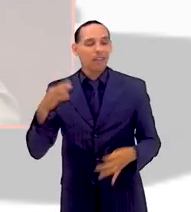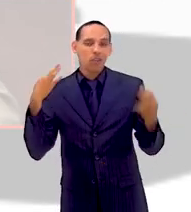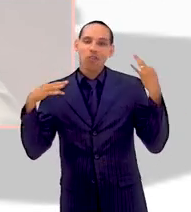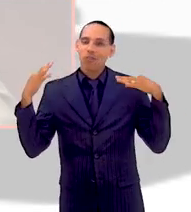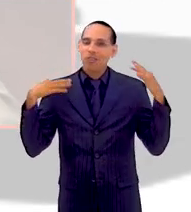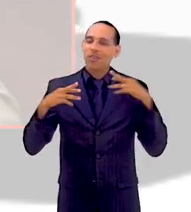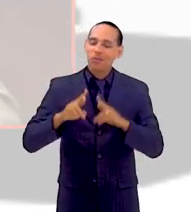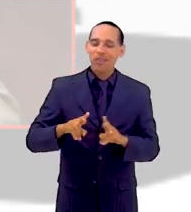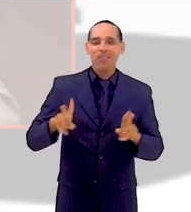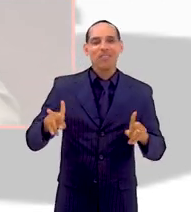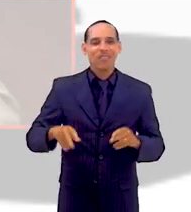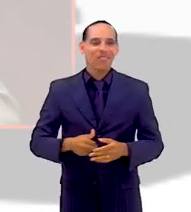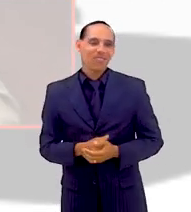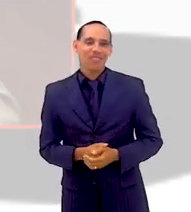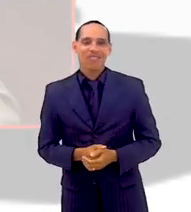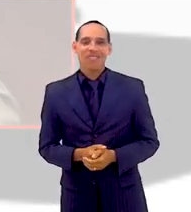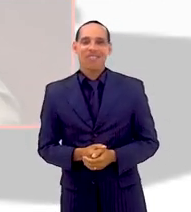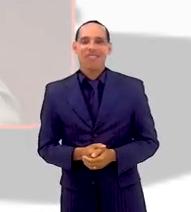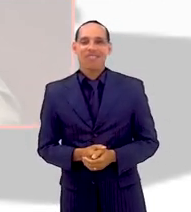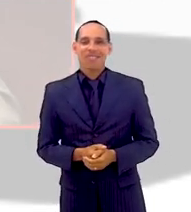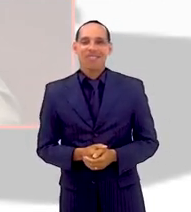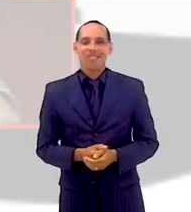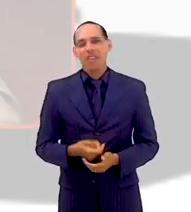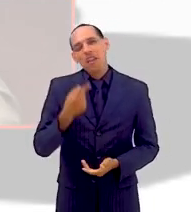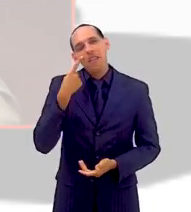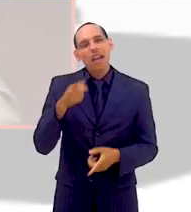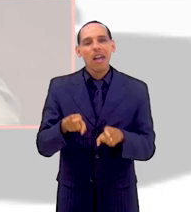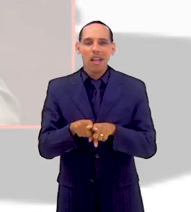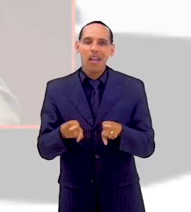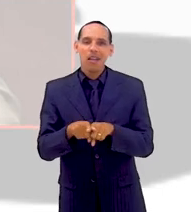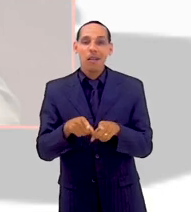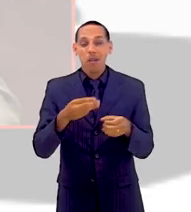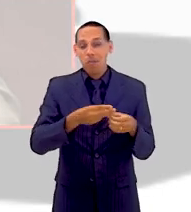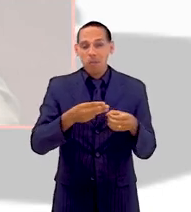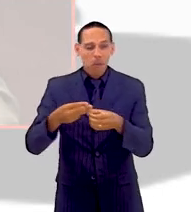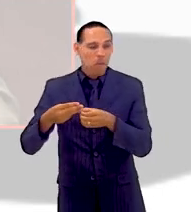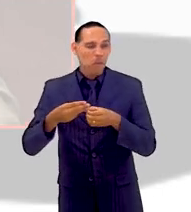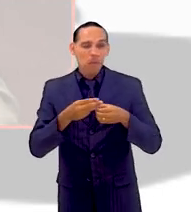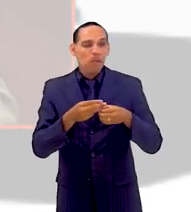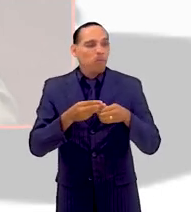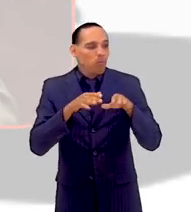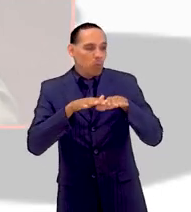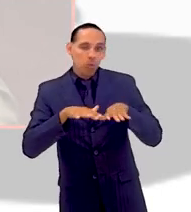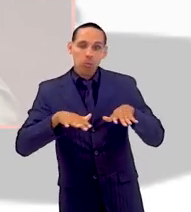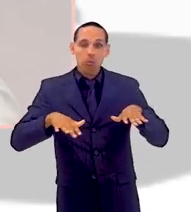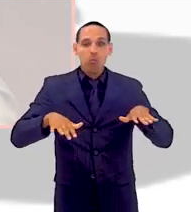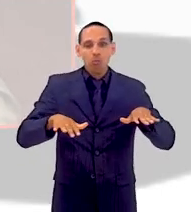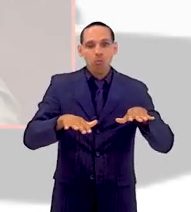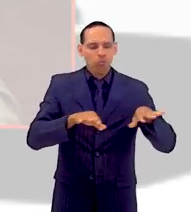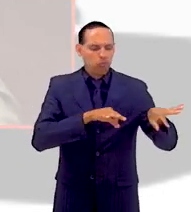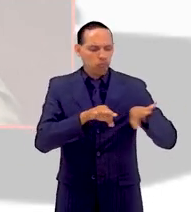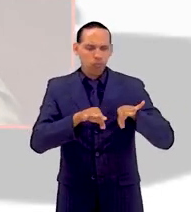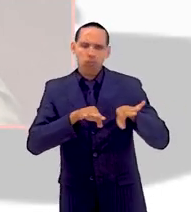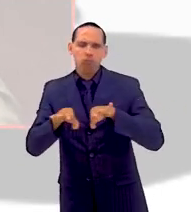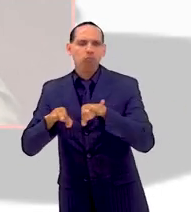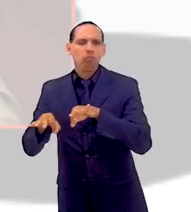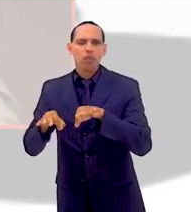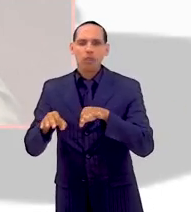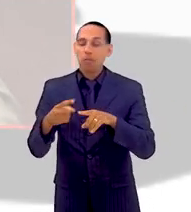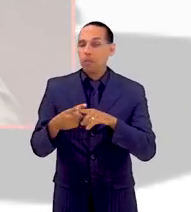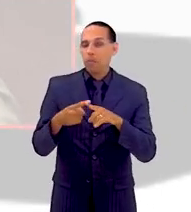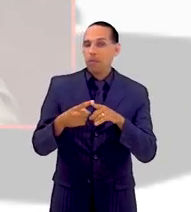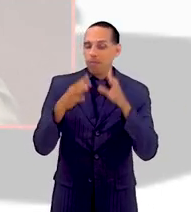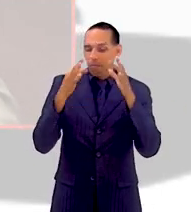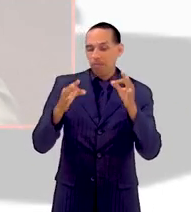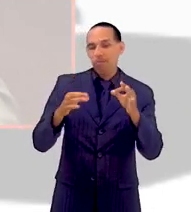turismo diferenciado, né? Eu vejo os municípios se organizando muito em relação a esses atrativos. numa